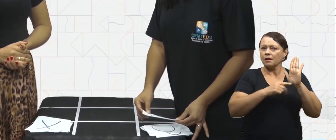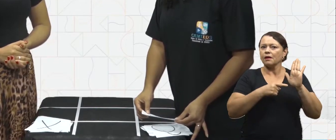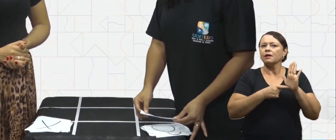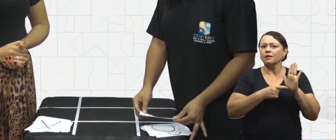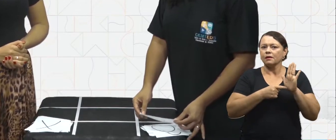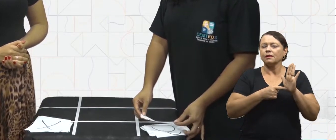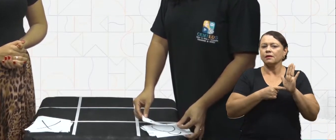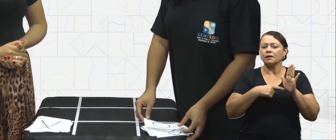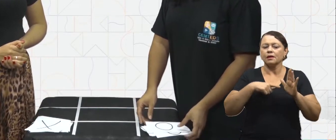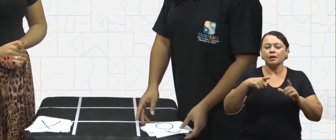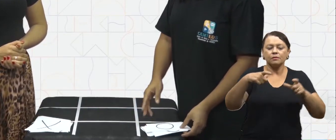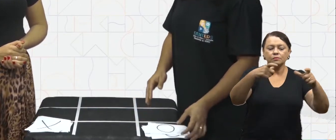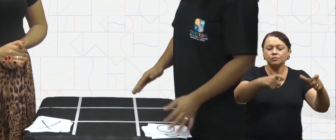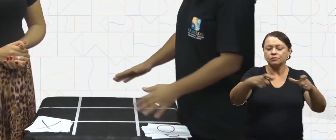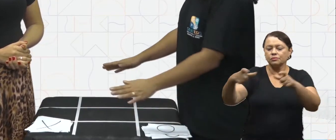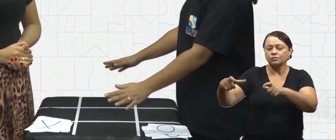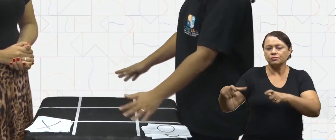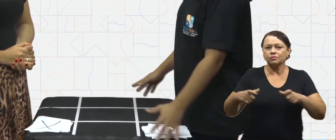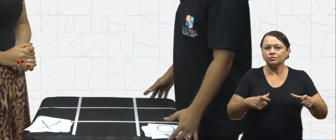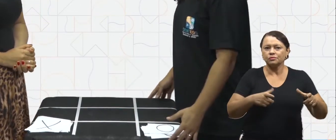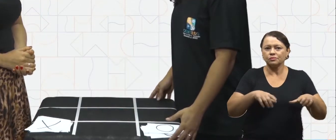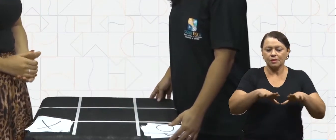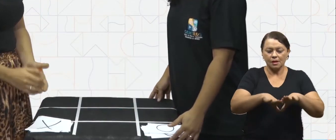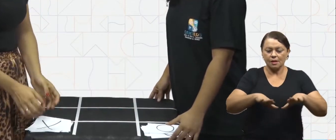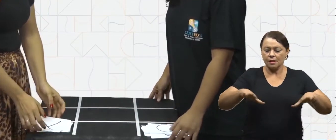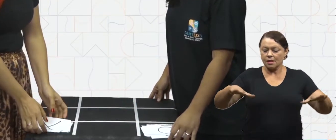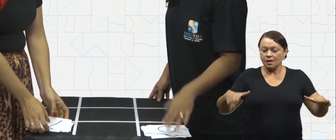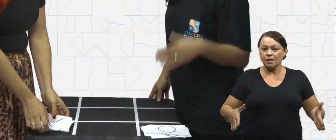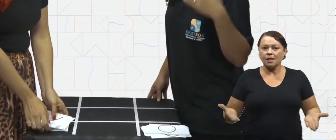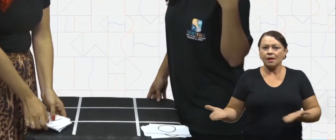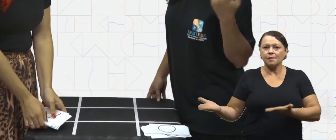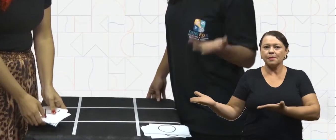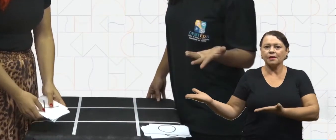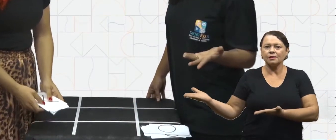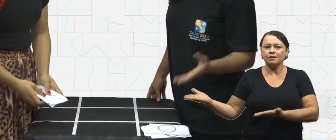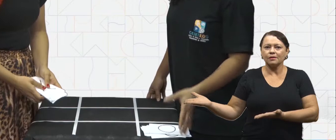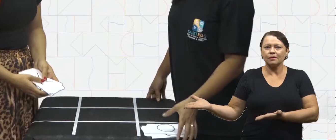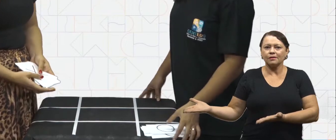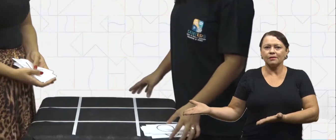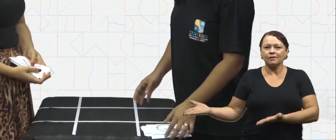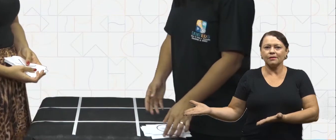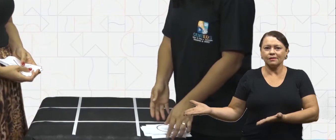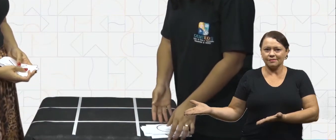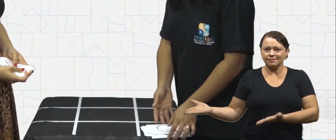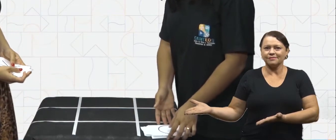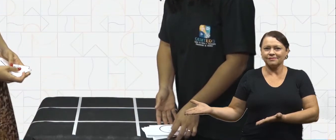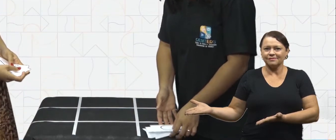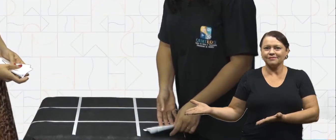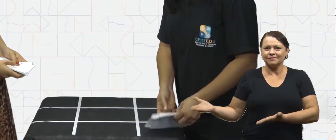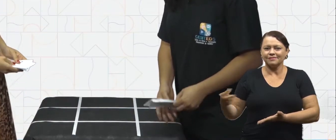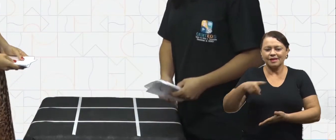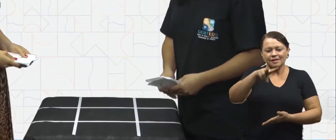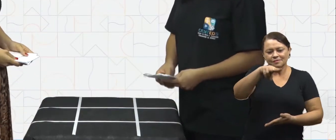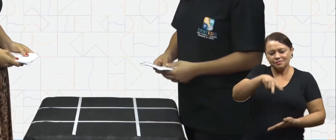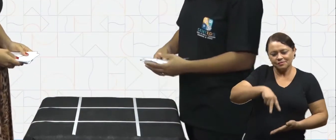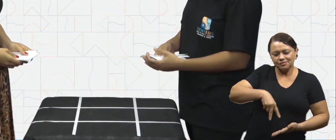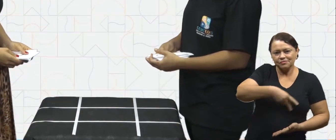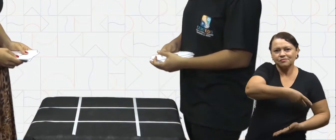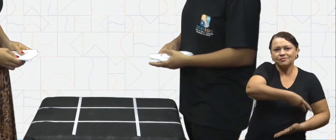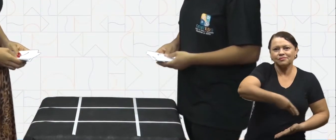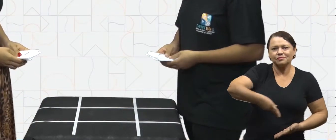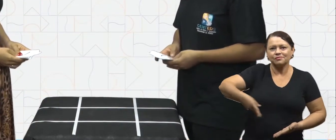nos espaços que estão em branco. Nós desenhamos aqui na mesa para que vocês possam enxergar melhor o nosso tabuleiro do jogo da